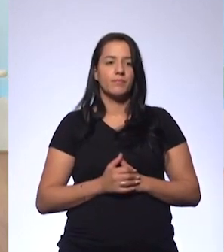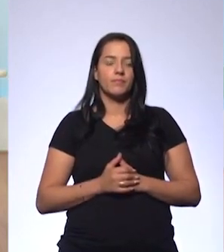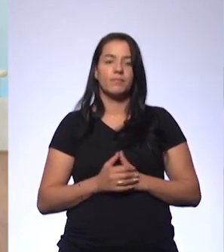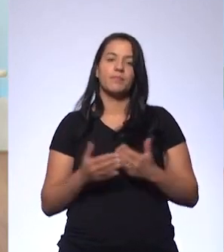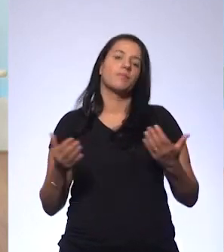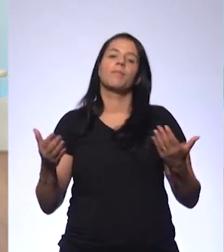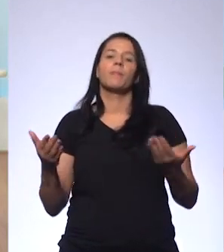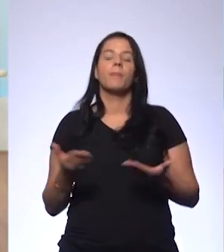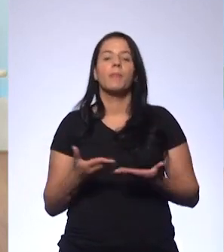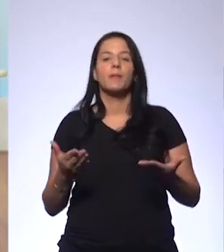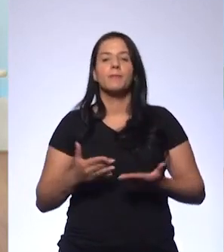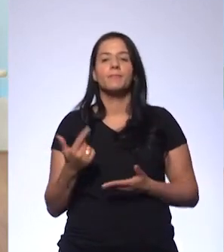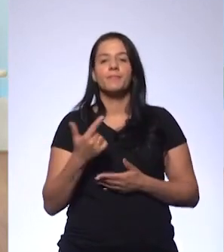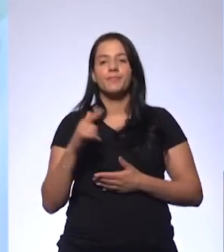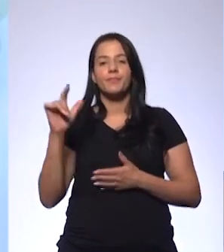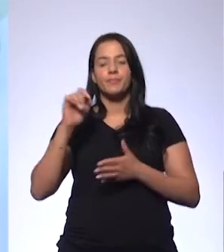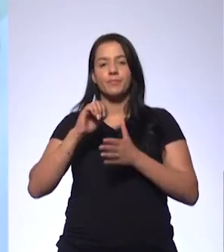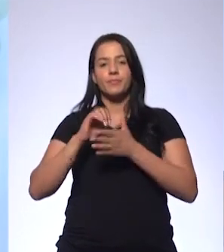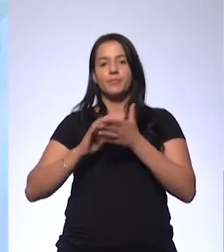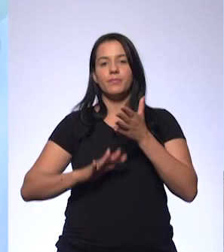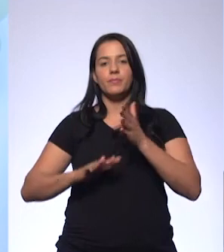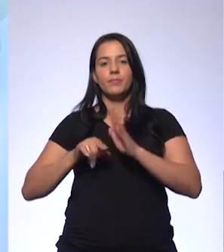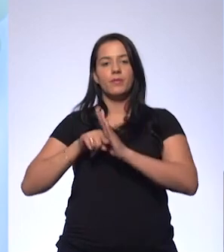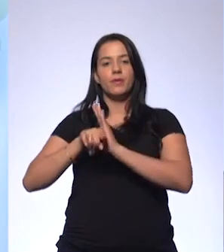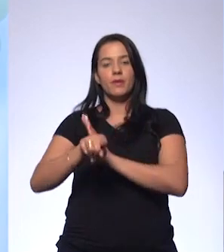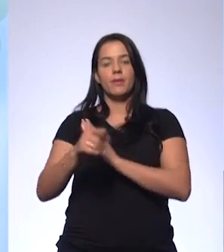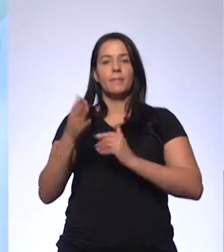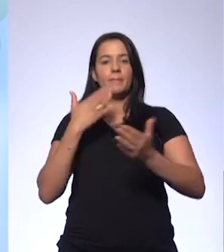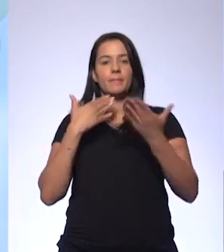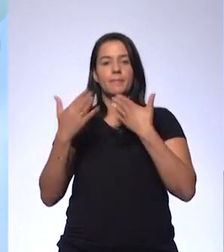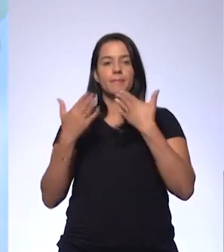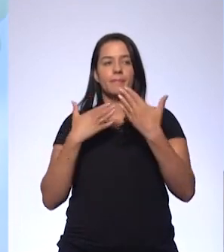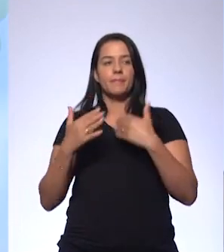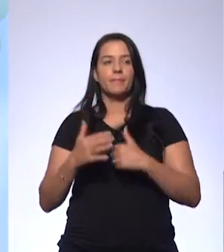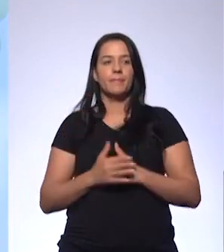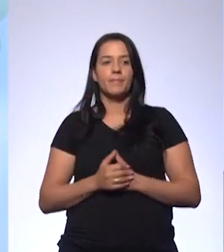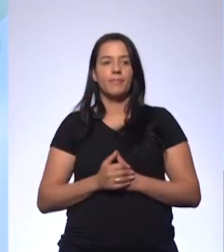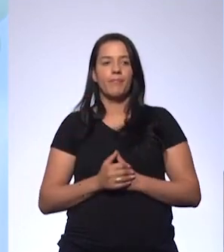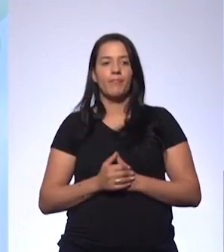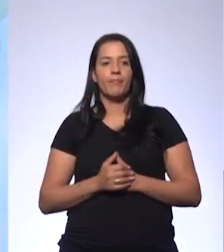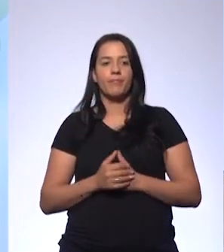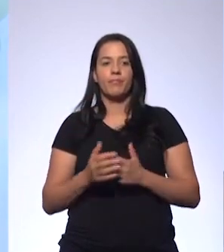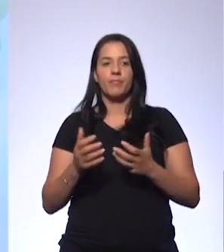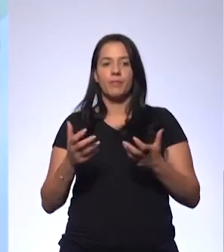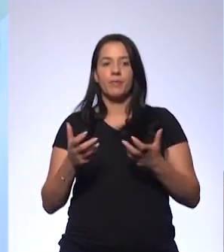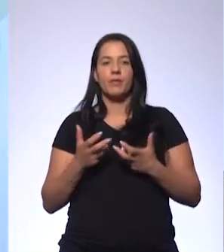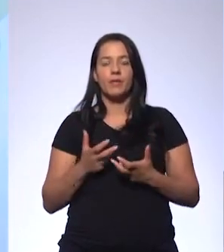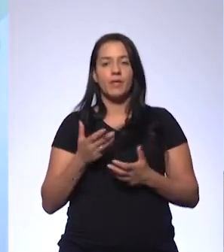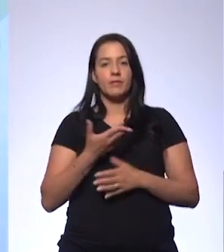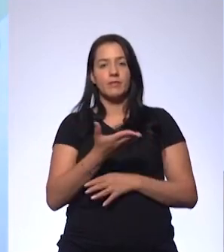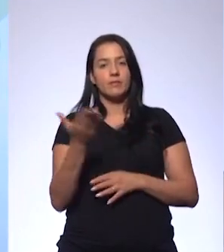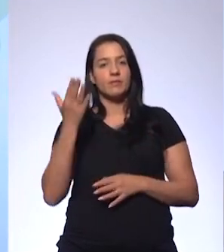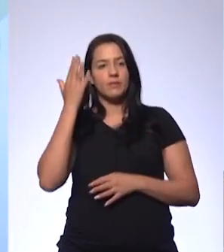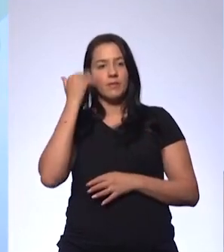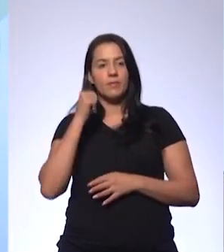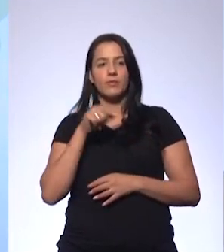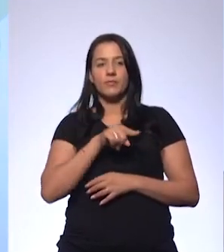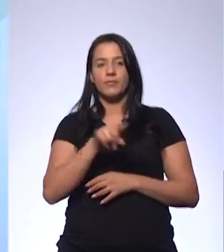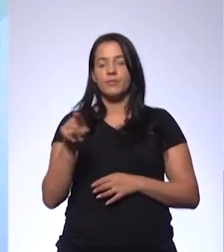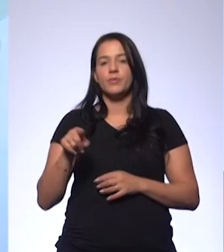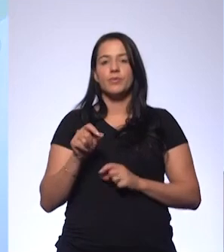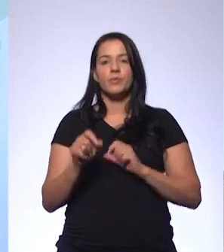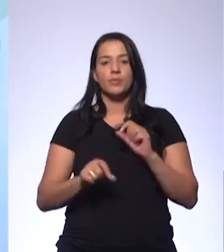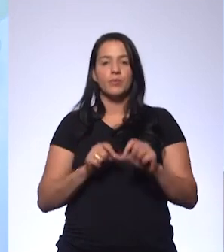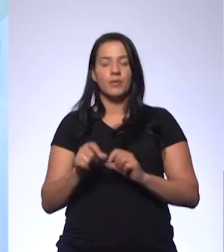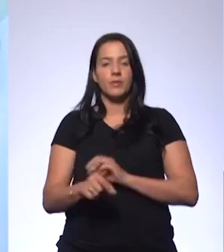E aí, aqui uma questãozinha para a gente discutir. E aí eu quero, né, saber de vocês, vou dar um tempinho aí,